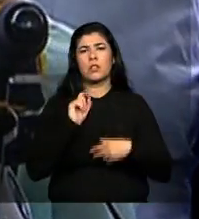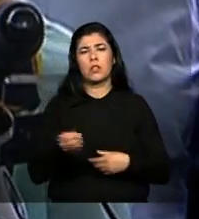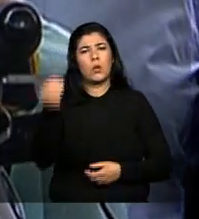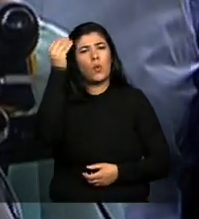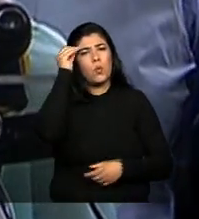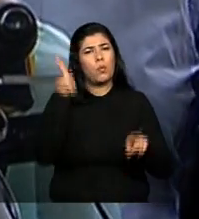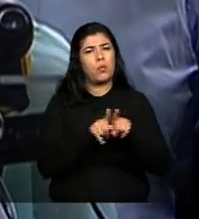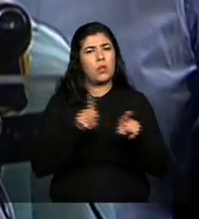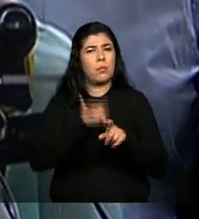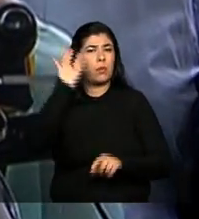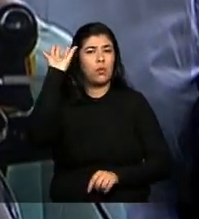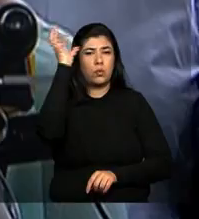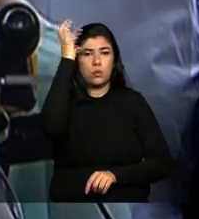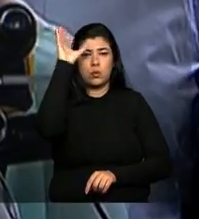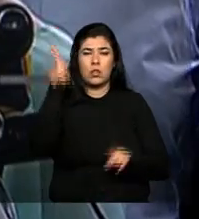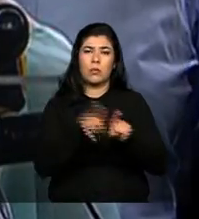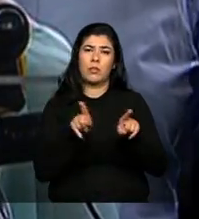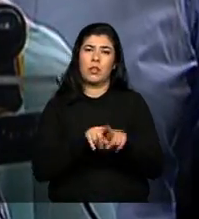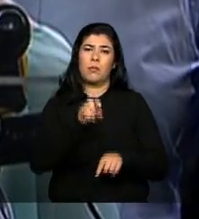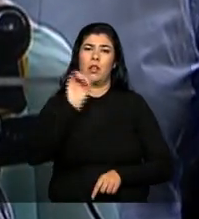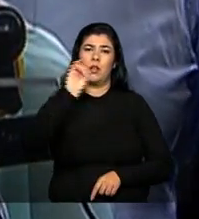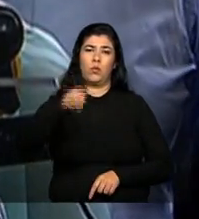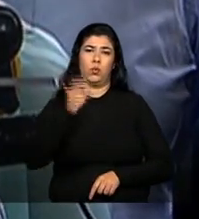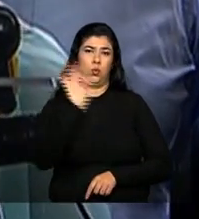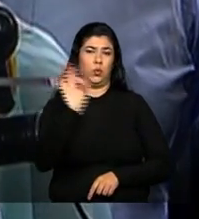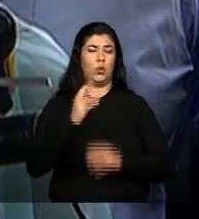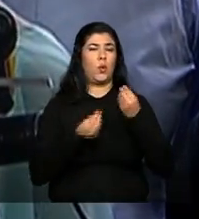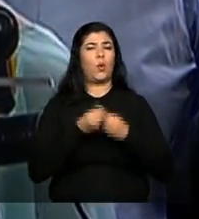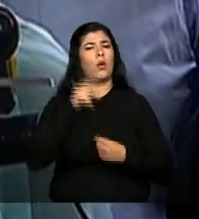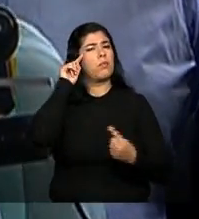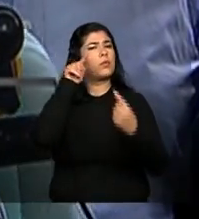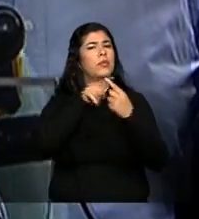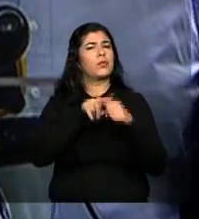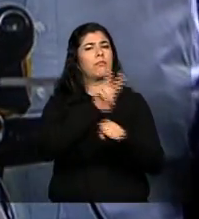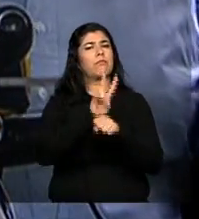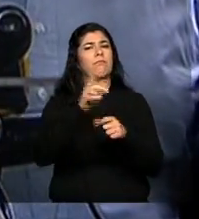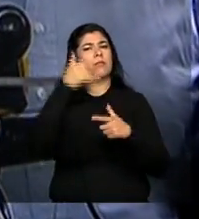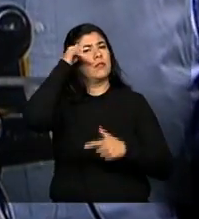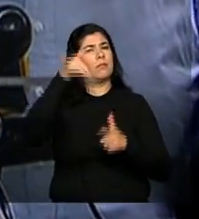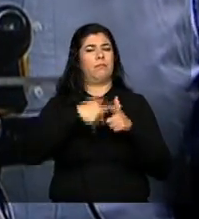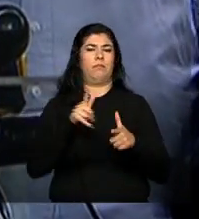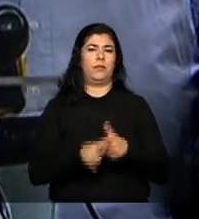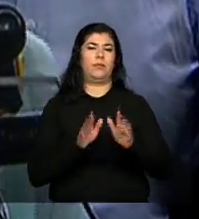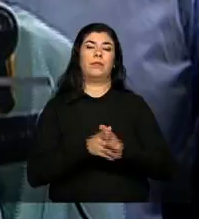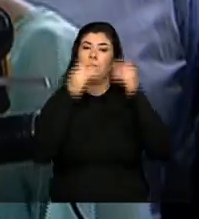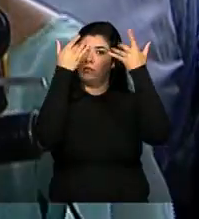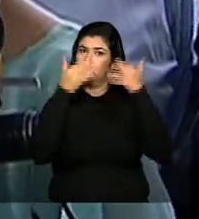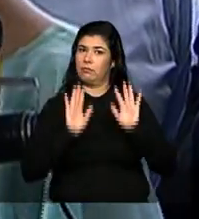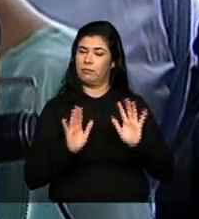também do clima e também da inflação. Como a senhora pretende controlar esse problema? Olha, eu vou dizer para você uma coisa.